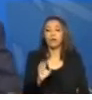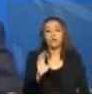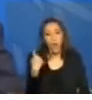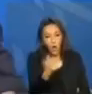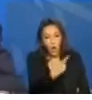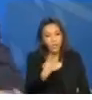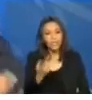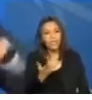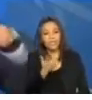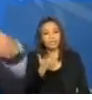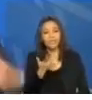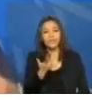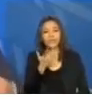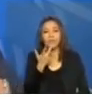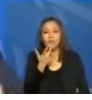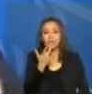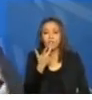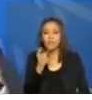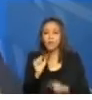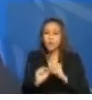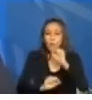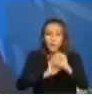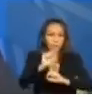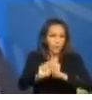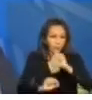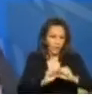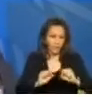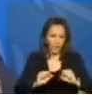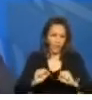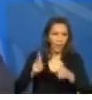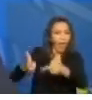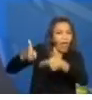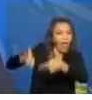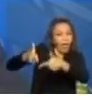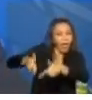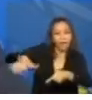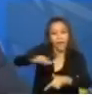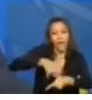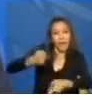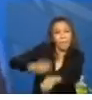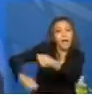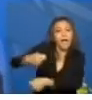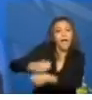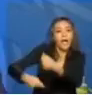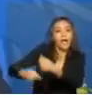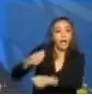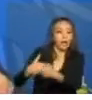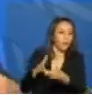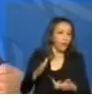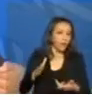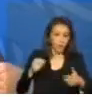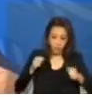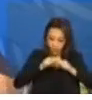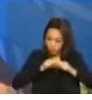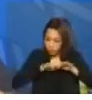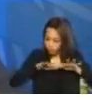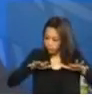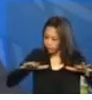jargão bancário, uma esteira. Ou seja, essa esteira, no momento em que todas